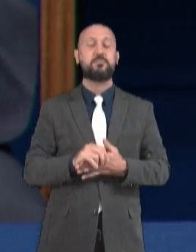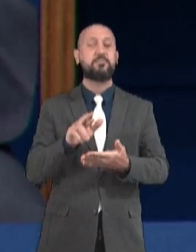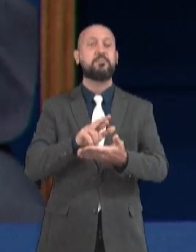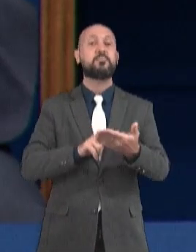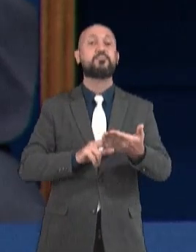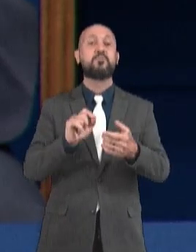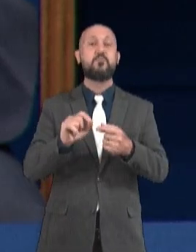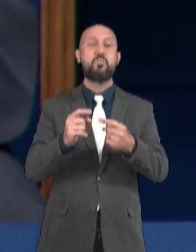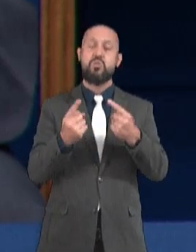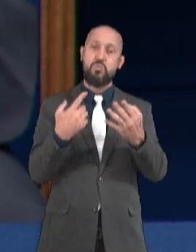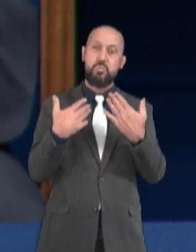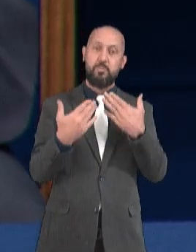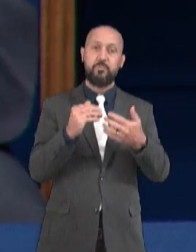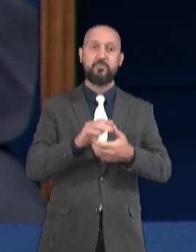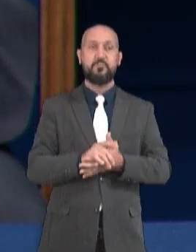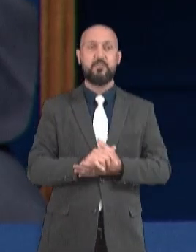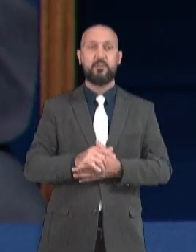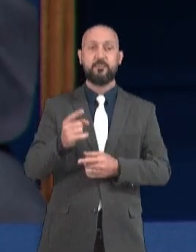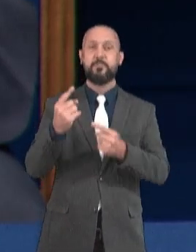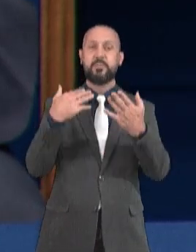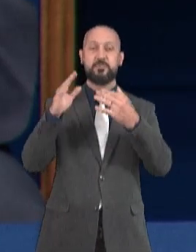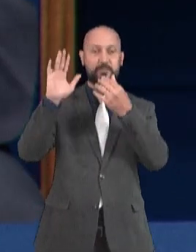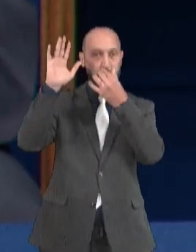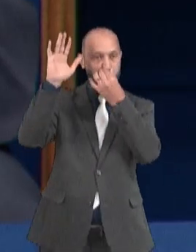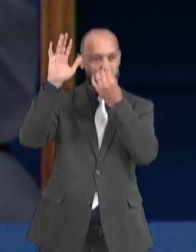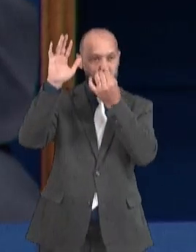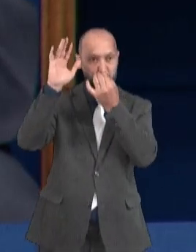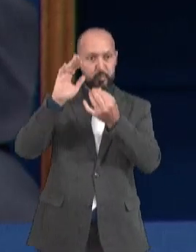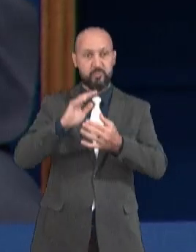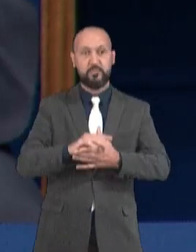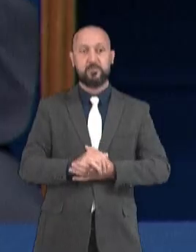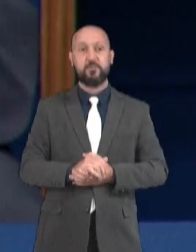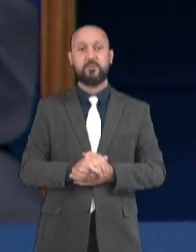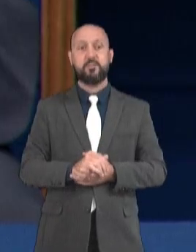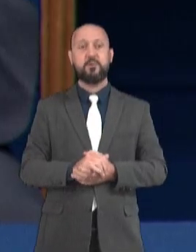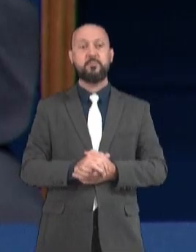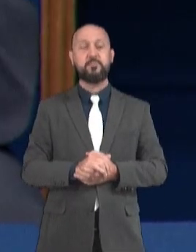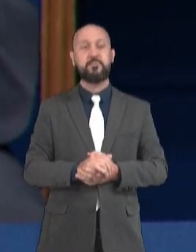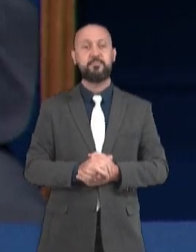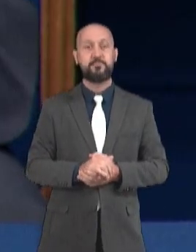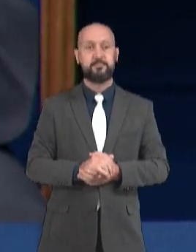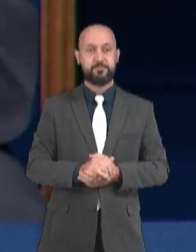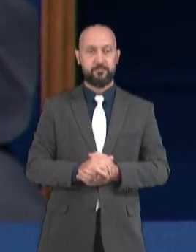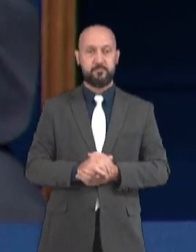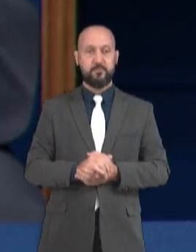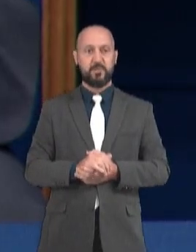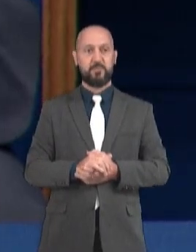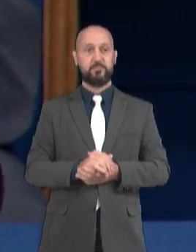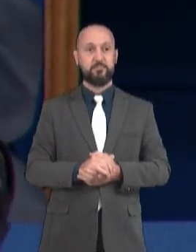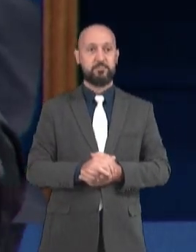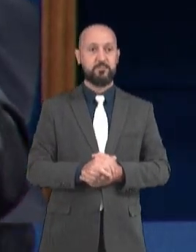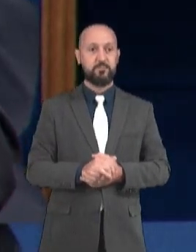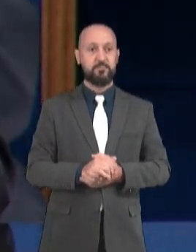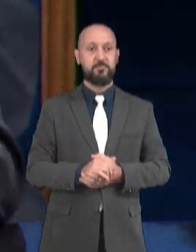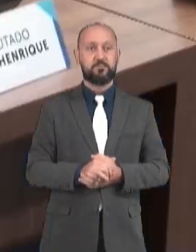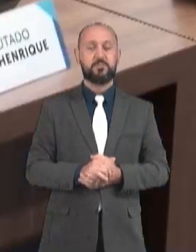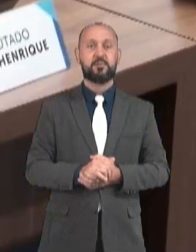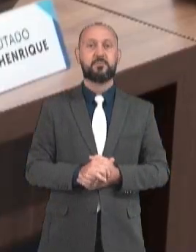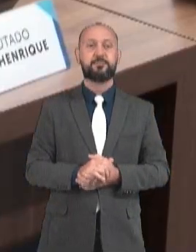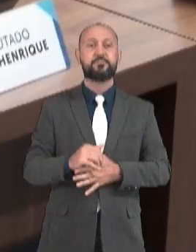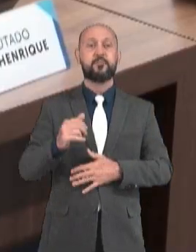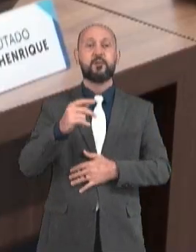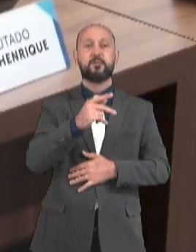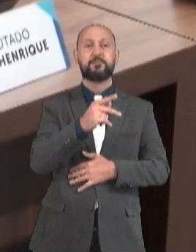Redação final em discussão. Para discutir, senhor presidente. Para discutir, deputado João Henrique.